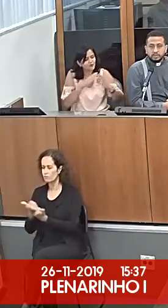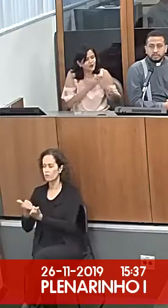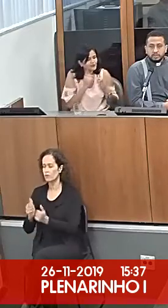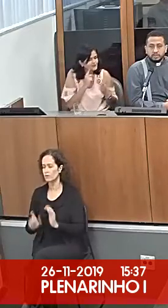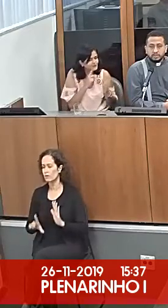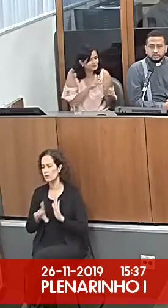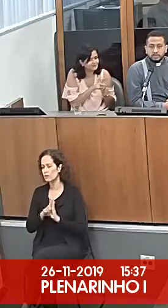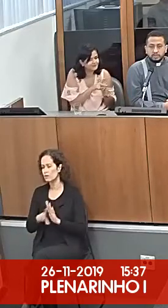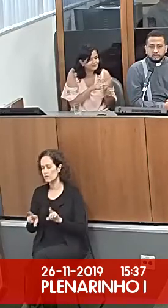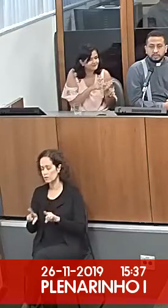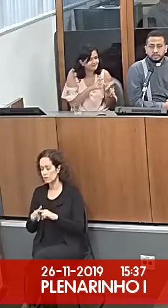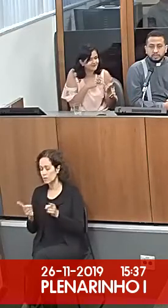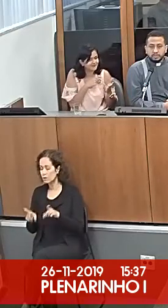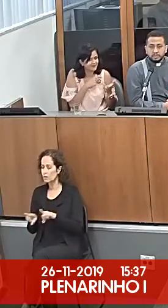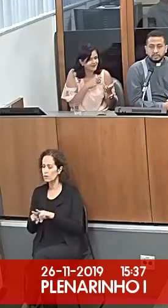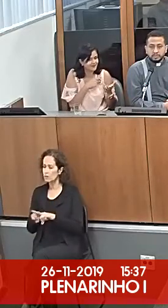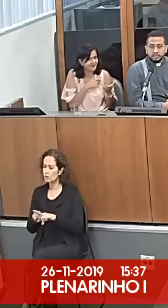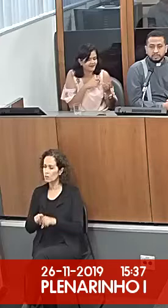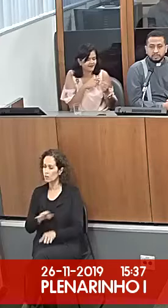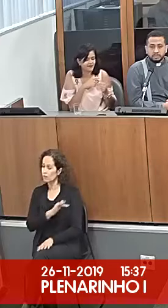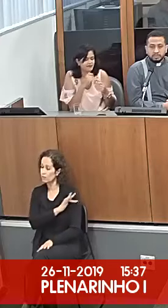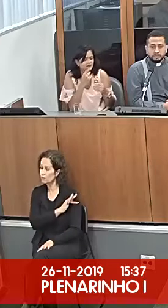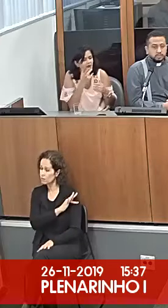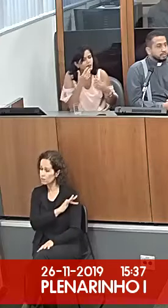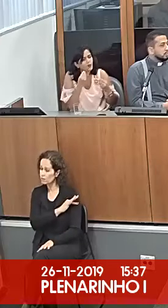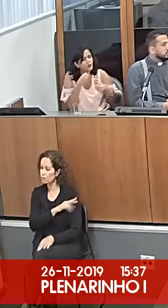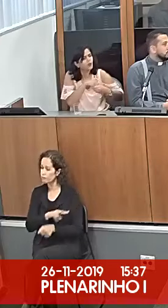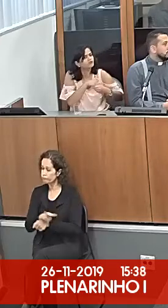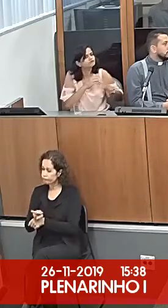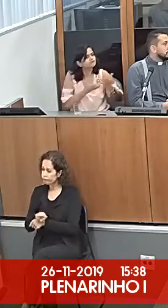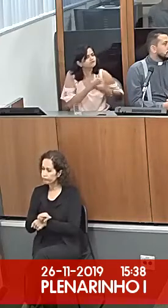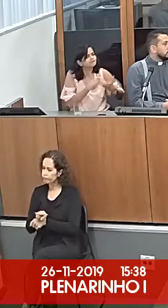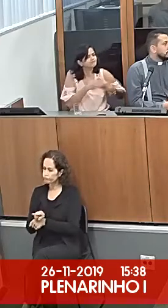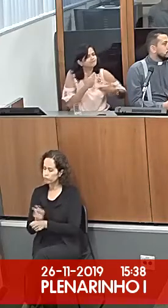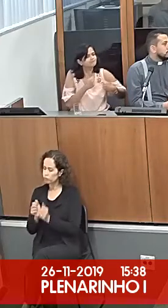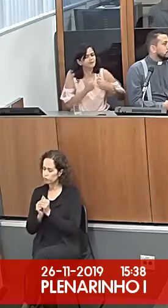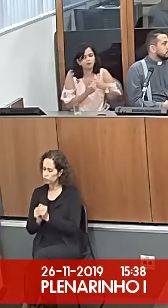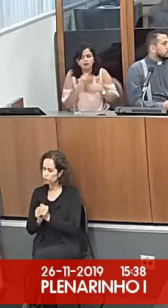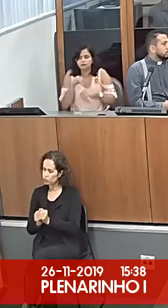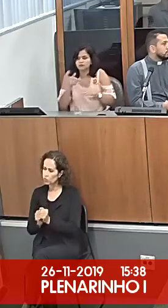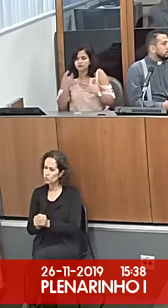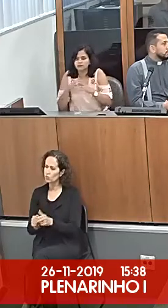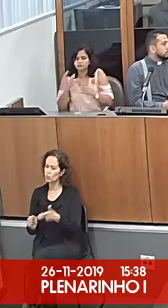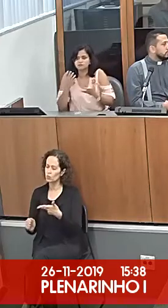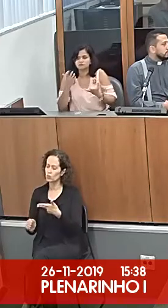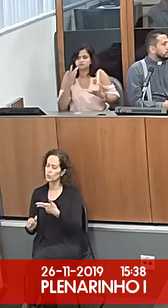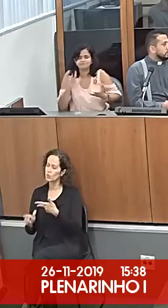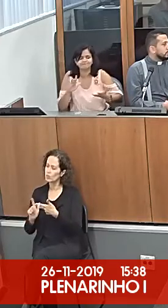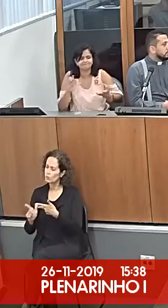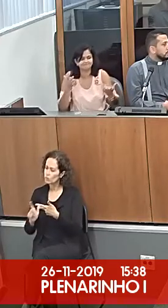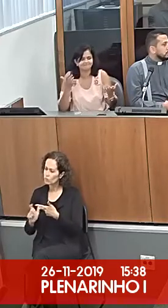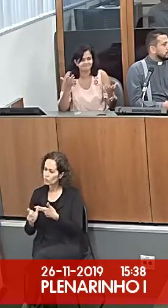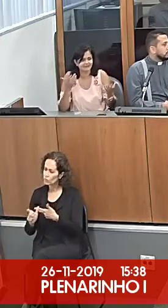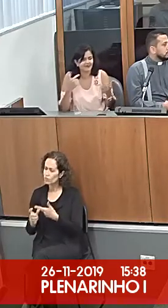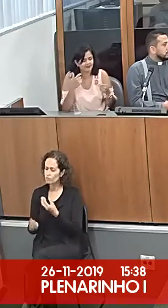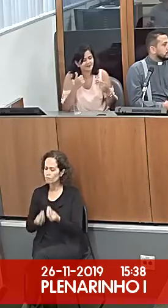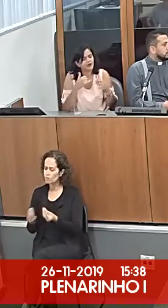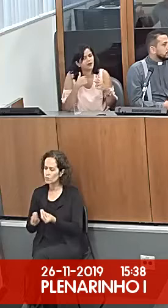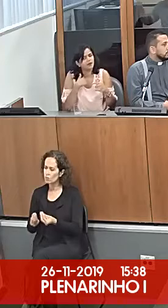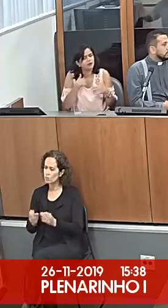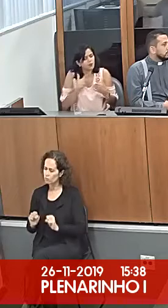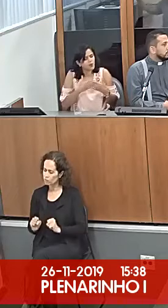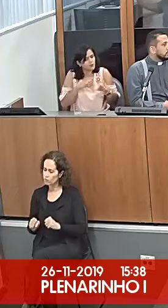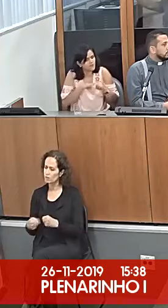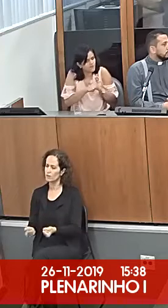legislação, mas também com a fiscalização, podendo contribuir junto ao Poder Executivo nessa forma de